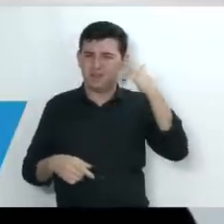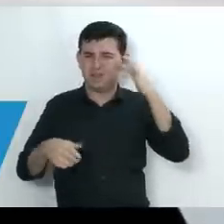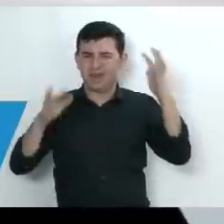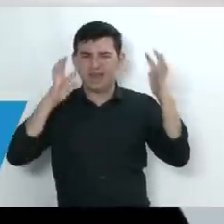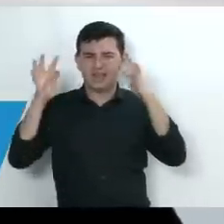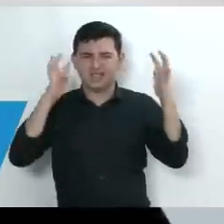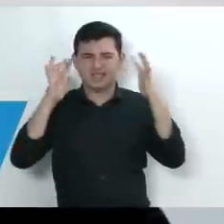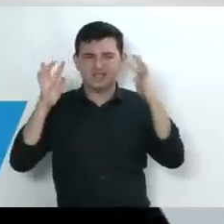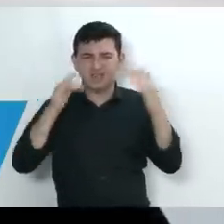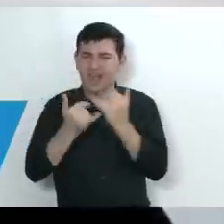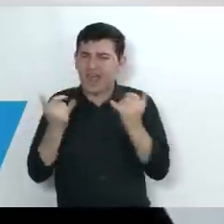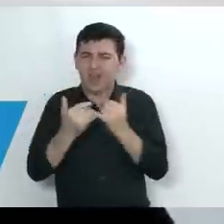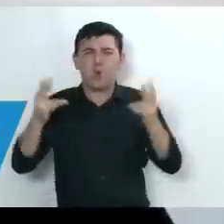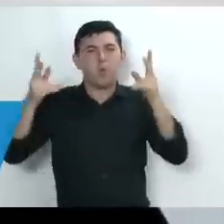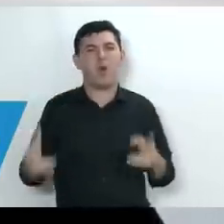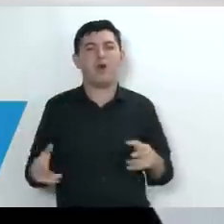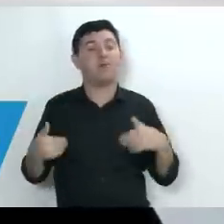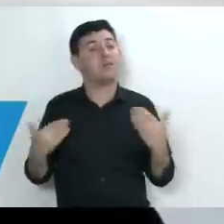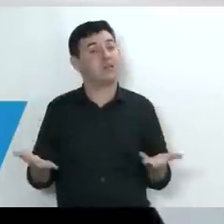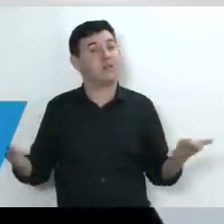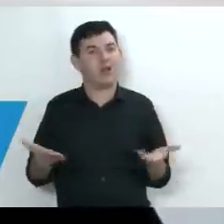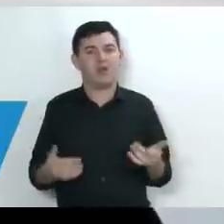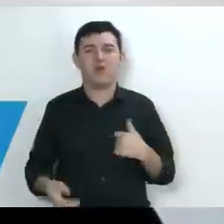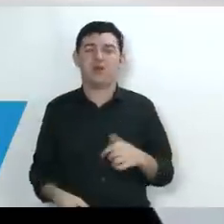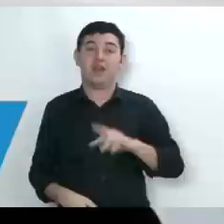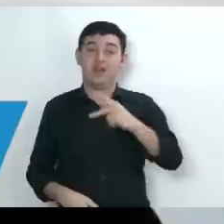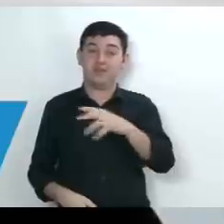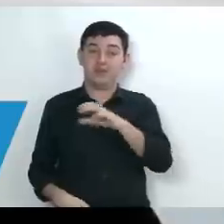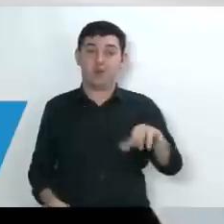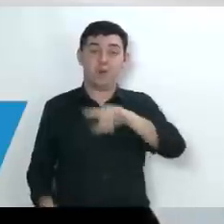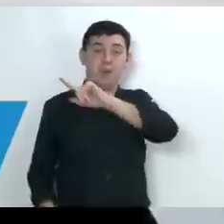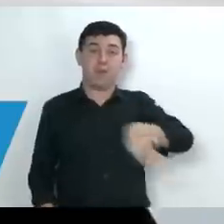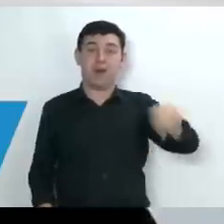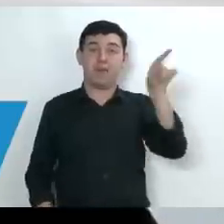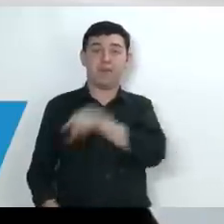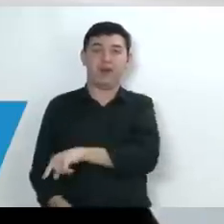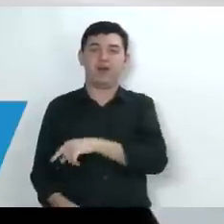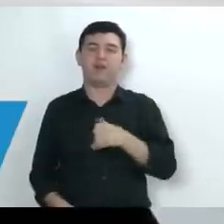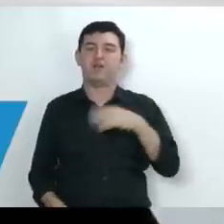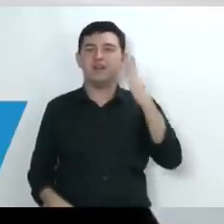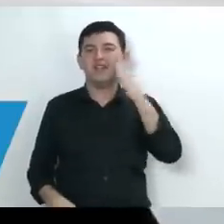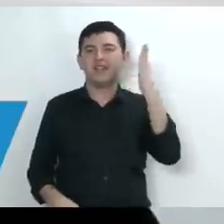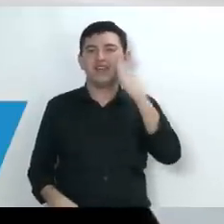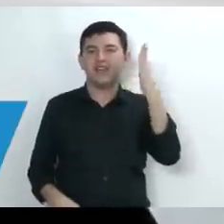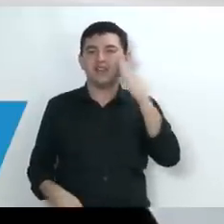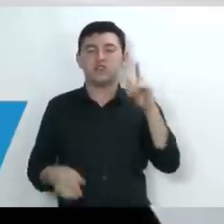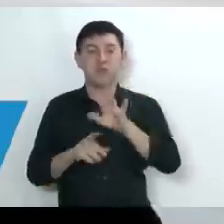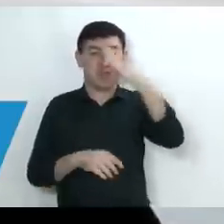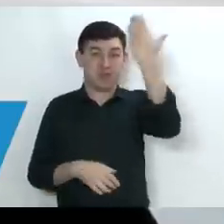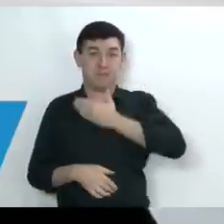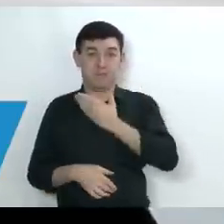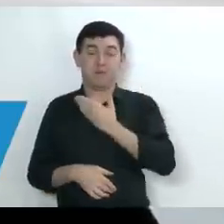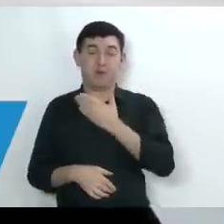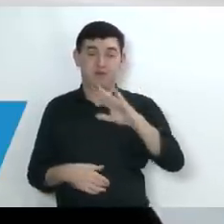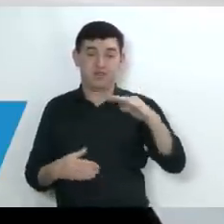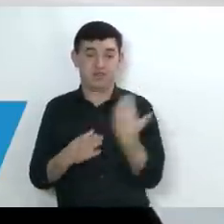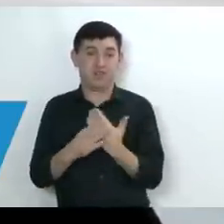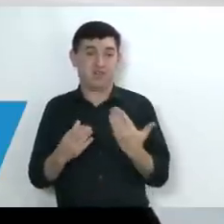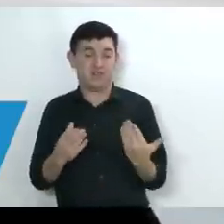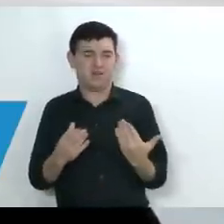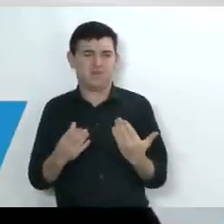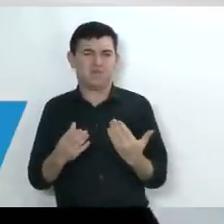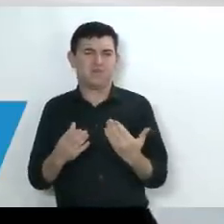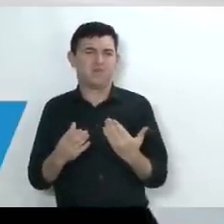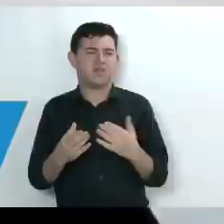de forma muito similar, denego a ordem de habeas corpus por entender pela inviabilidade de se comprovar nesta ação constitucional